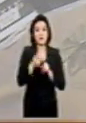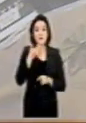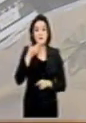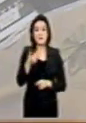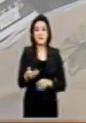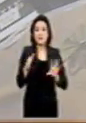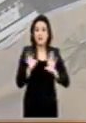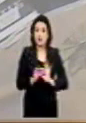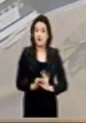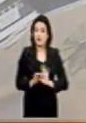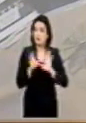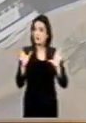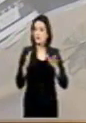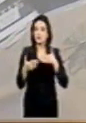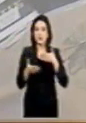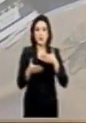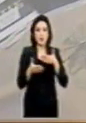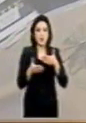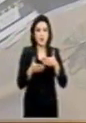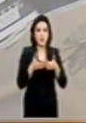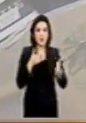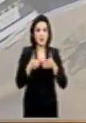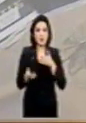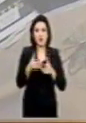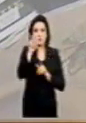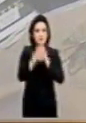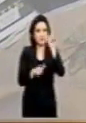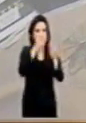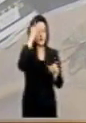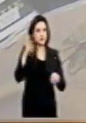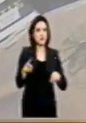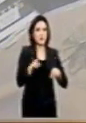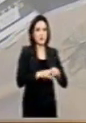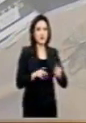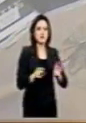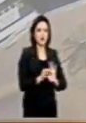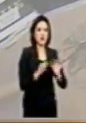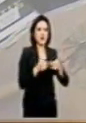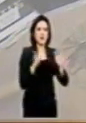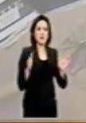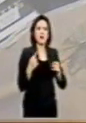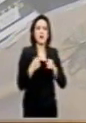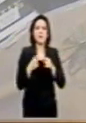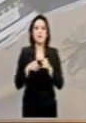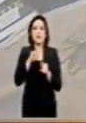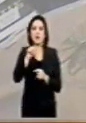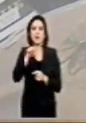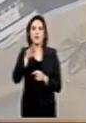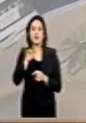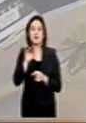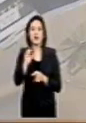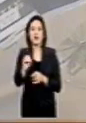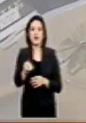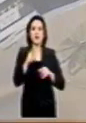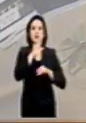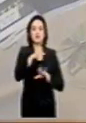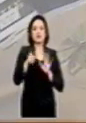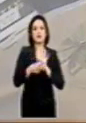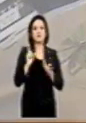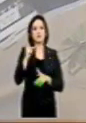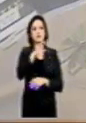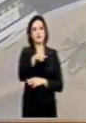soltura de quaisquer detidos em decorrência do referido inquérito, se por outro motivo não estiverem